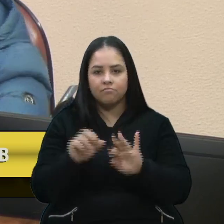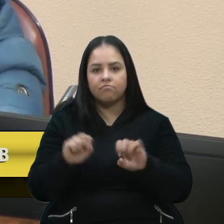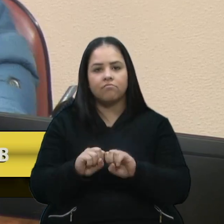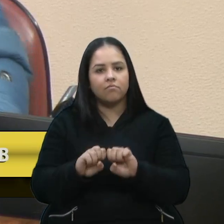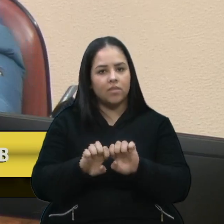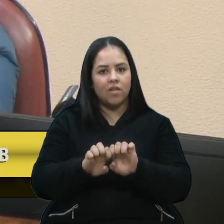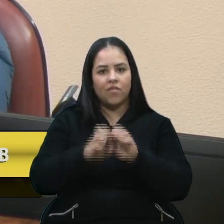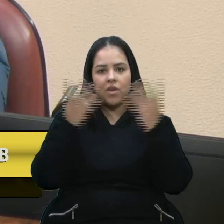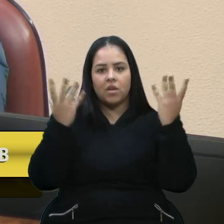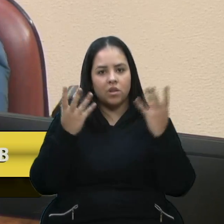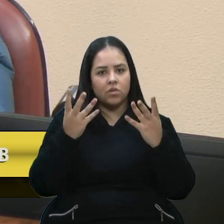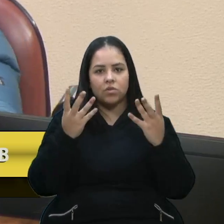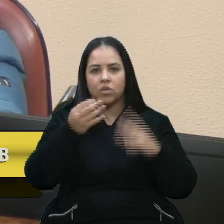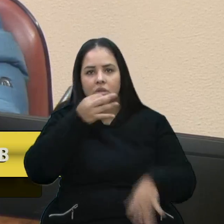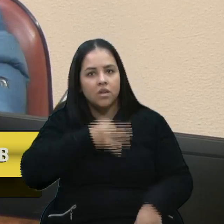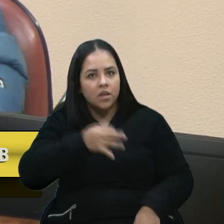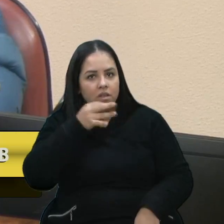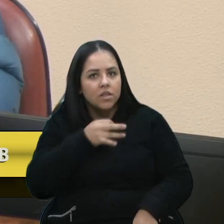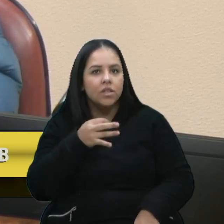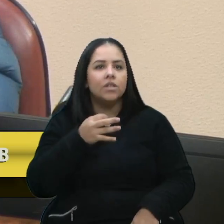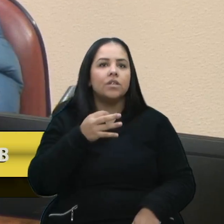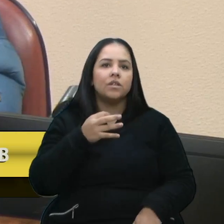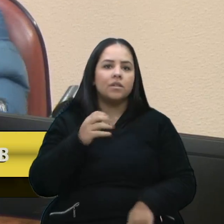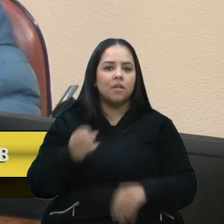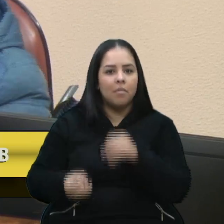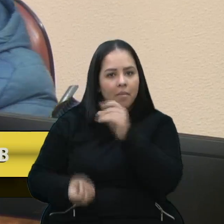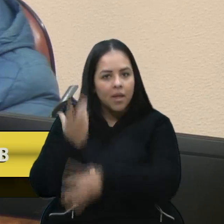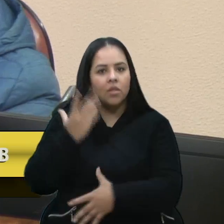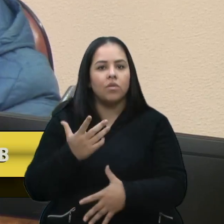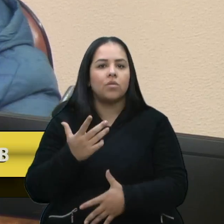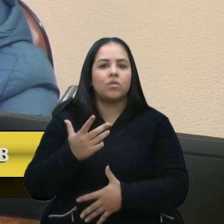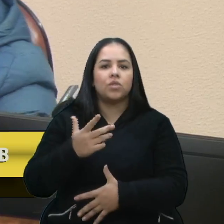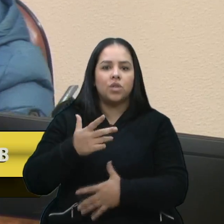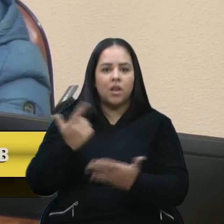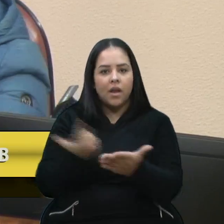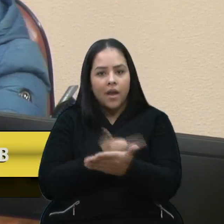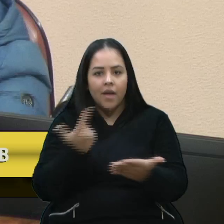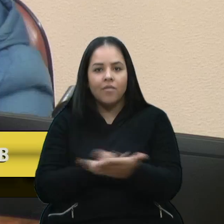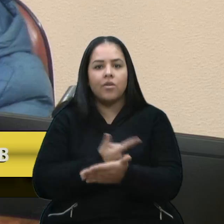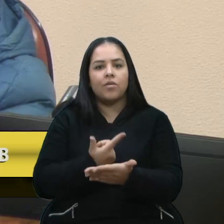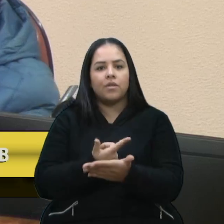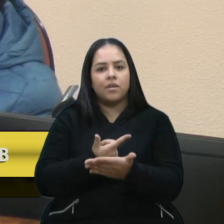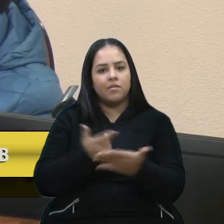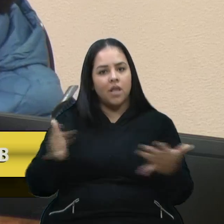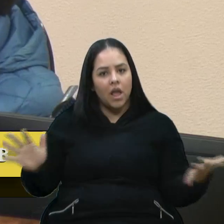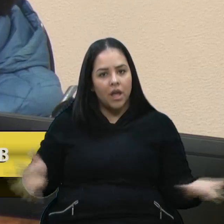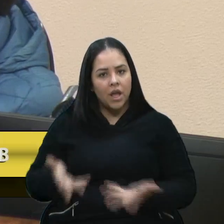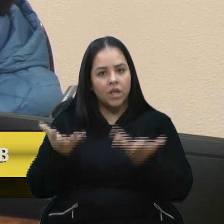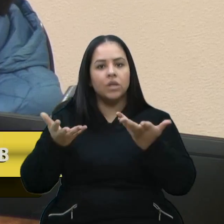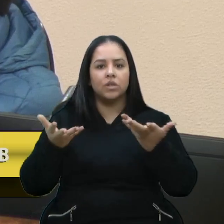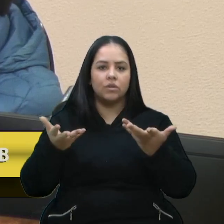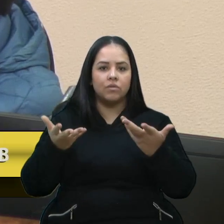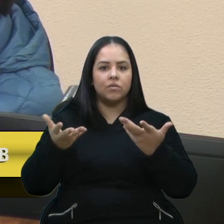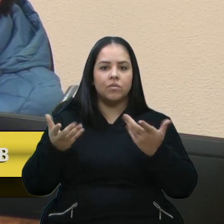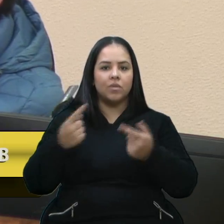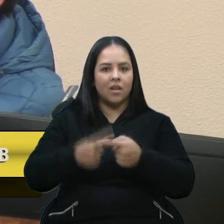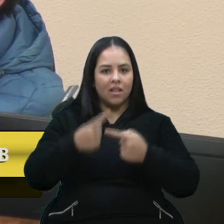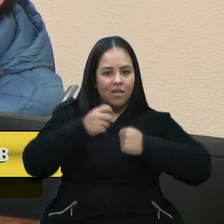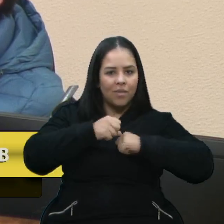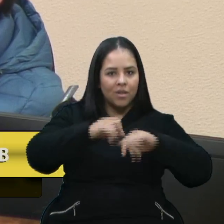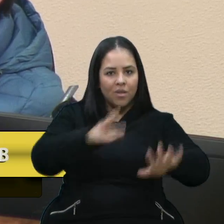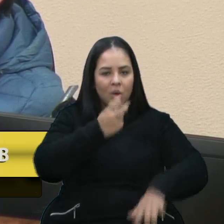Sul, o lançamento de livros, o incentivo aos escritores locais. Então, tem um papel fundamental na disseminação da cultura,